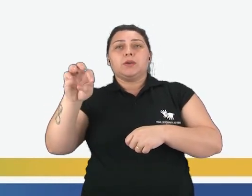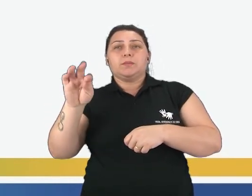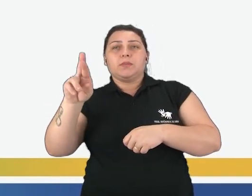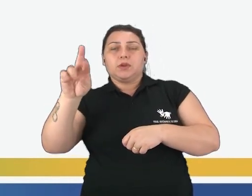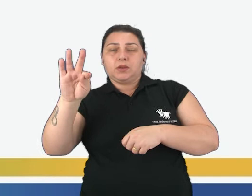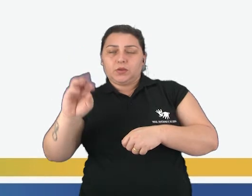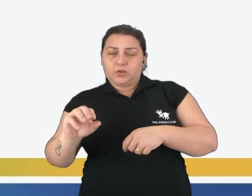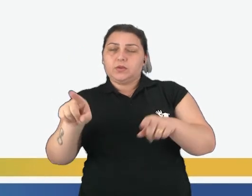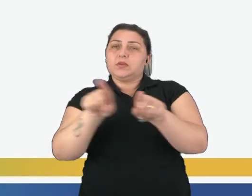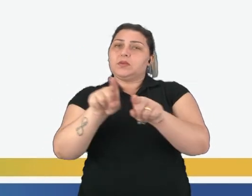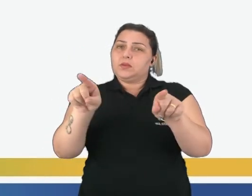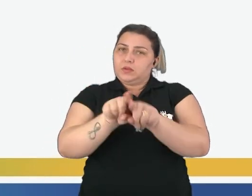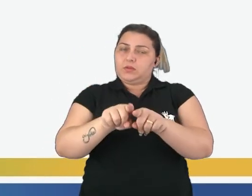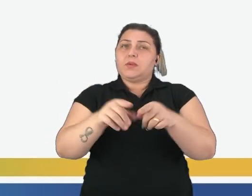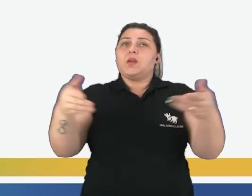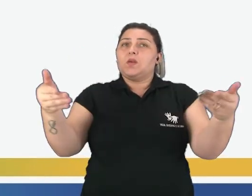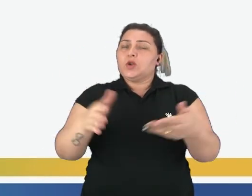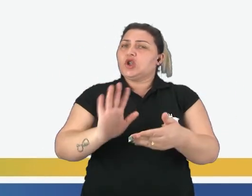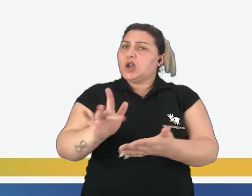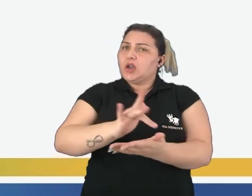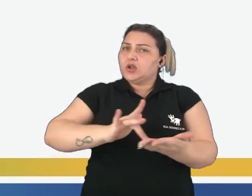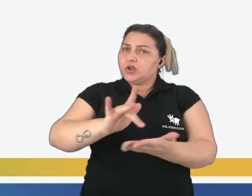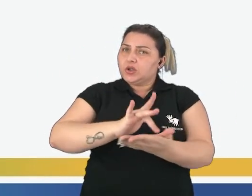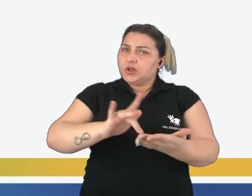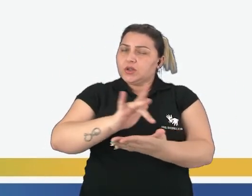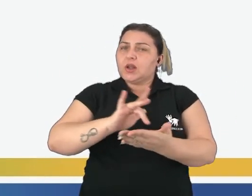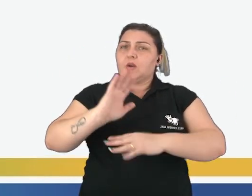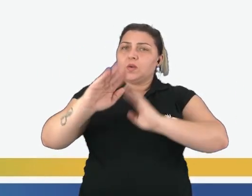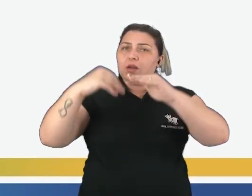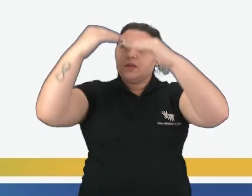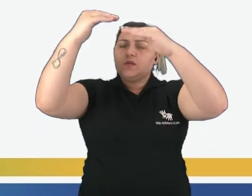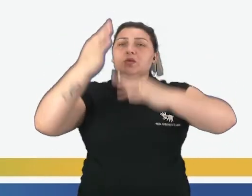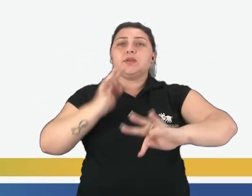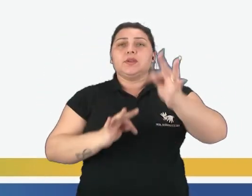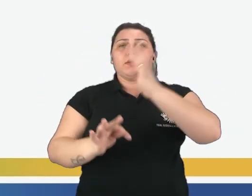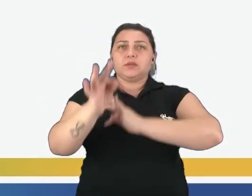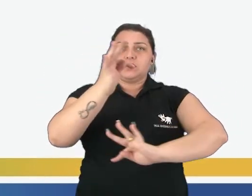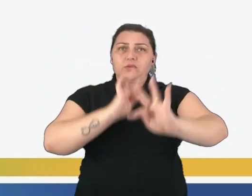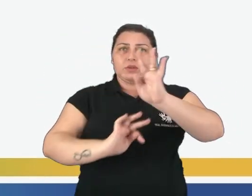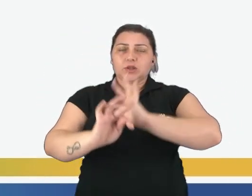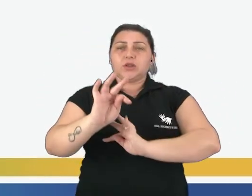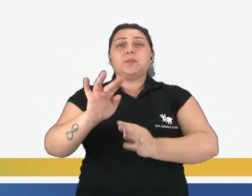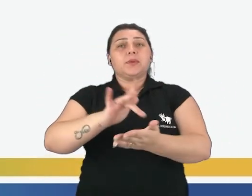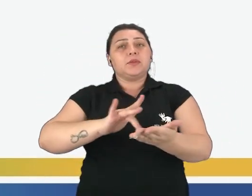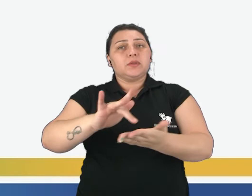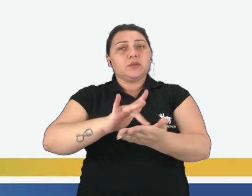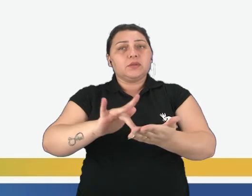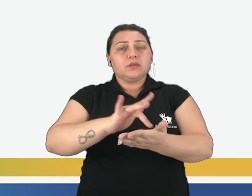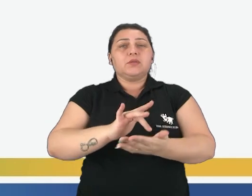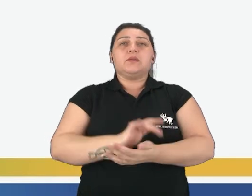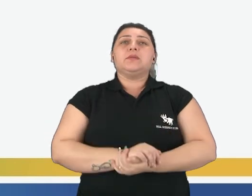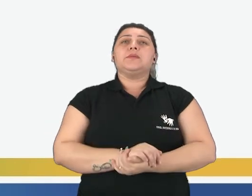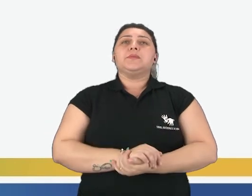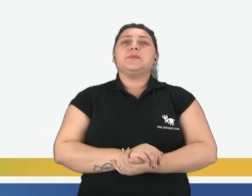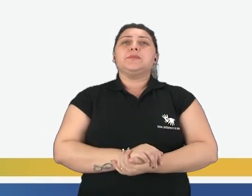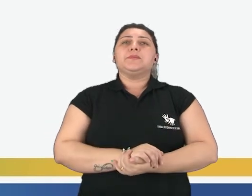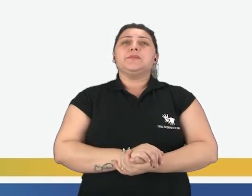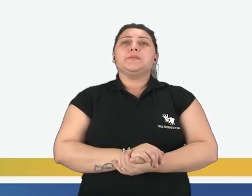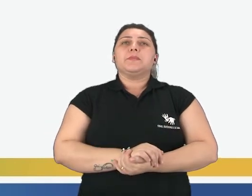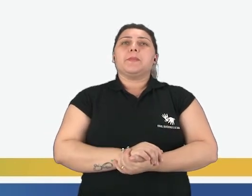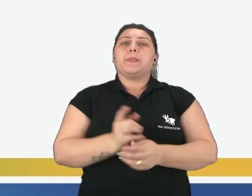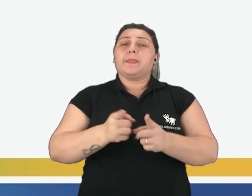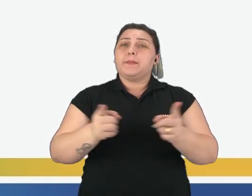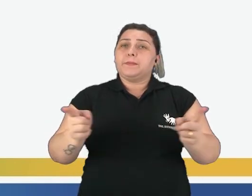todo analógico, mas hoje já é digital, né? Com a evolução da tecnologia para digital. Ele